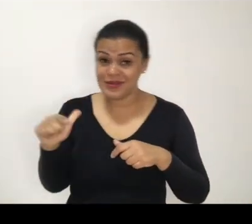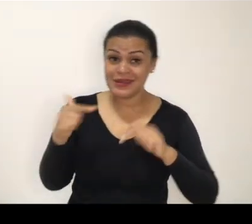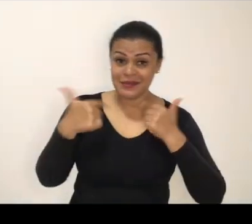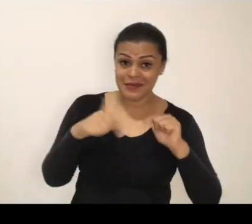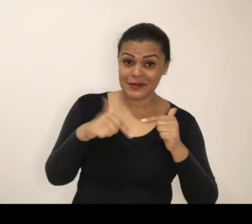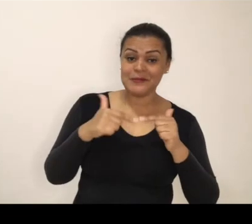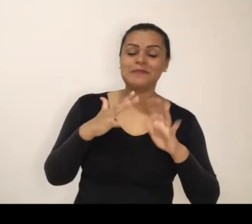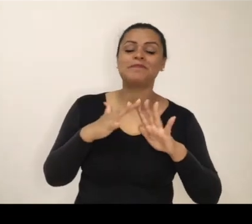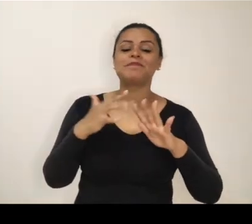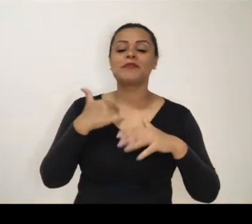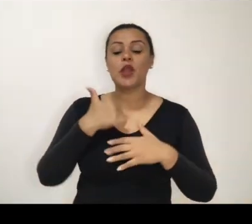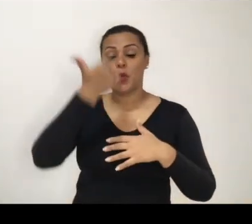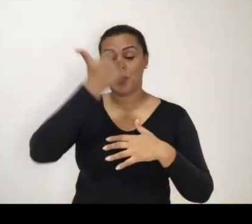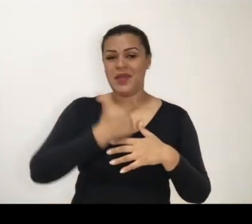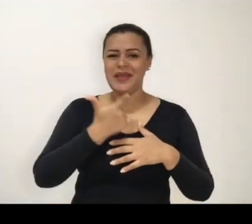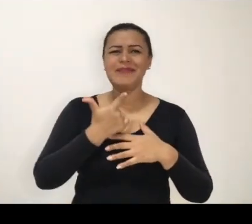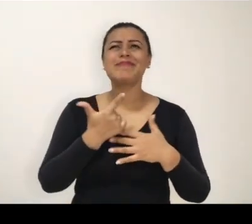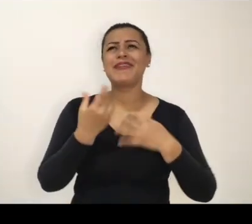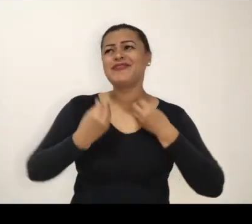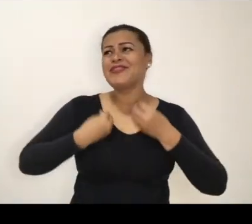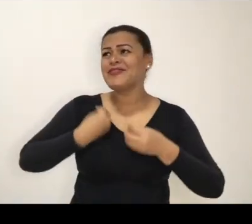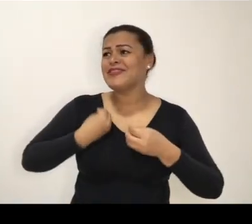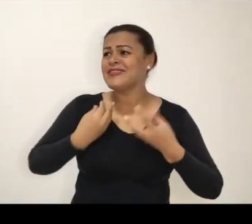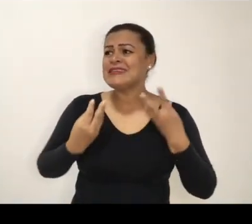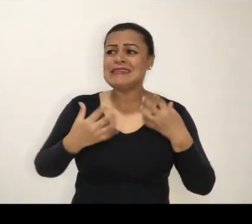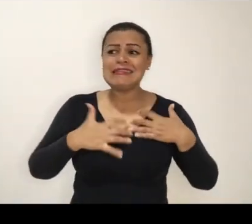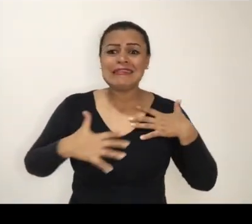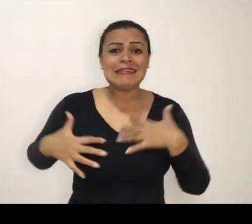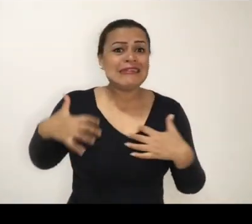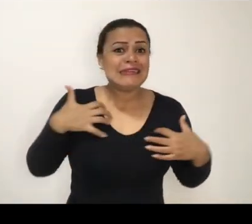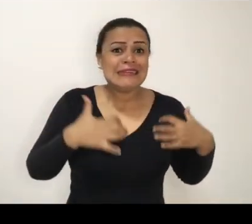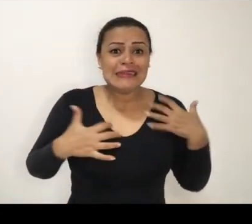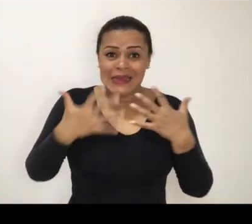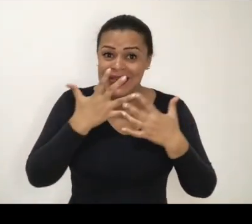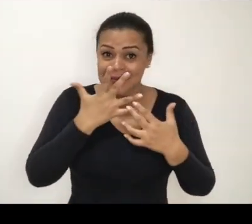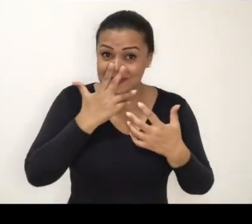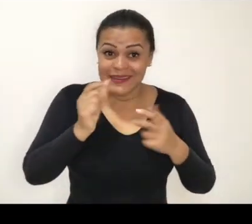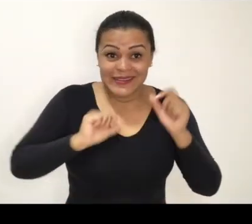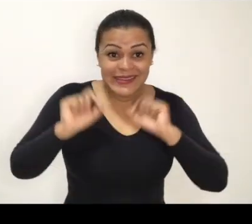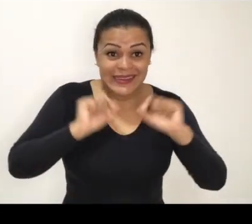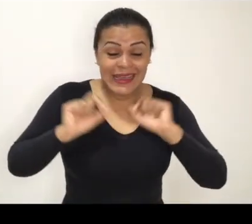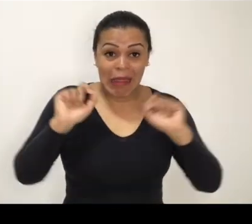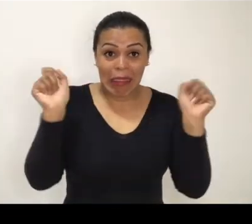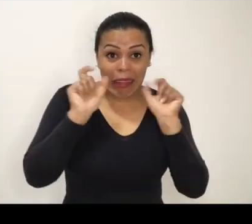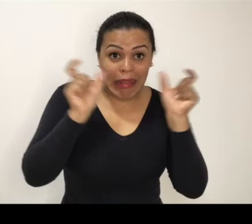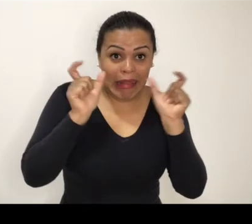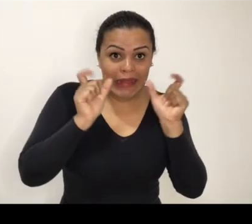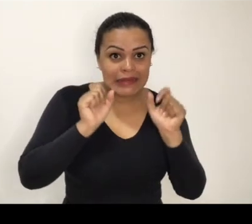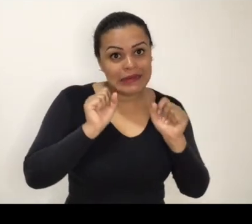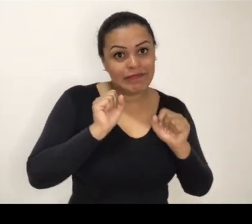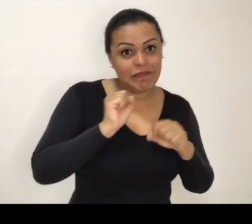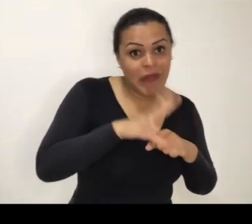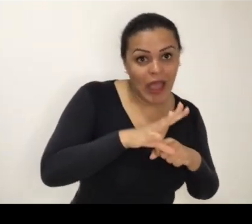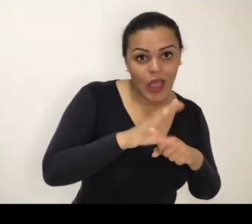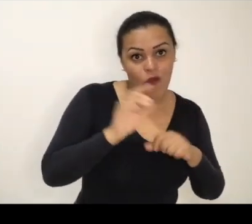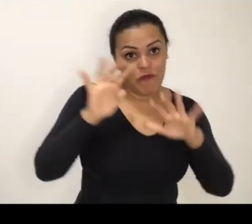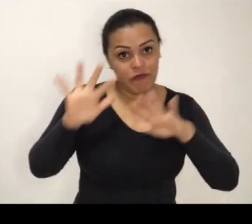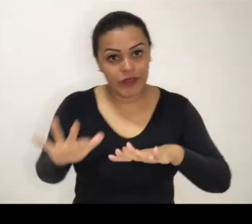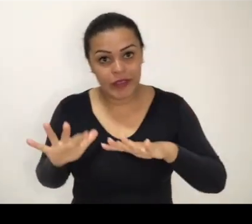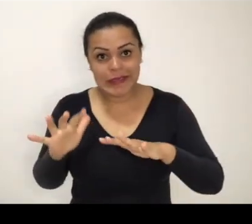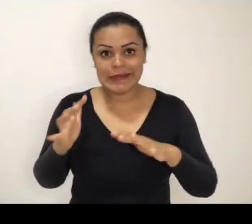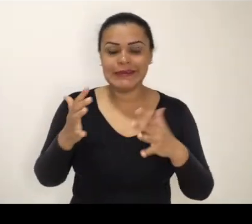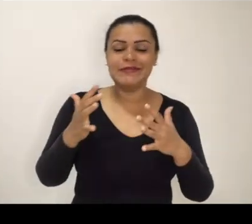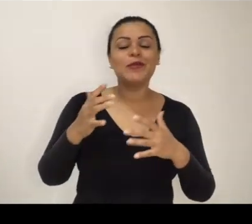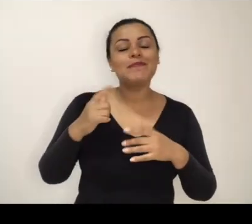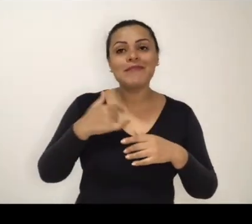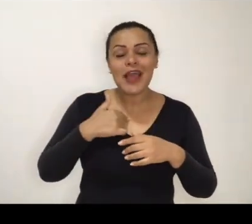como essas, é sempre um estado de alerta e de tentar aproveitar ao máximo cada fragmento de